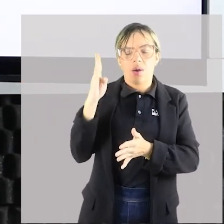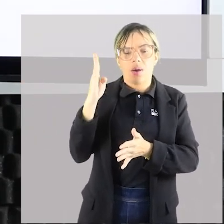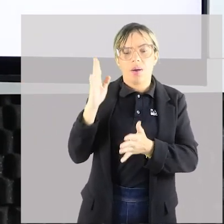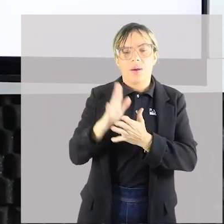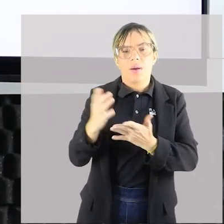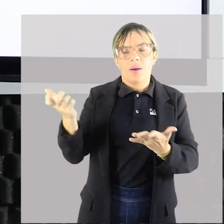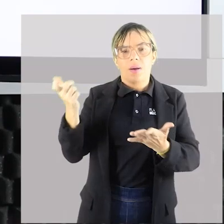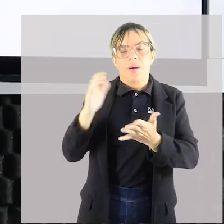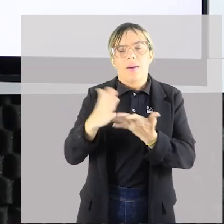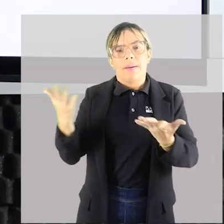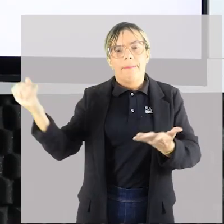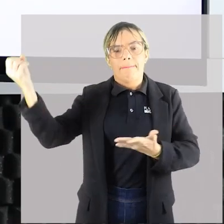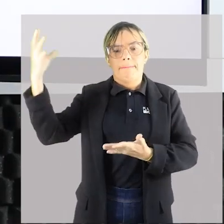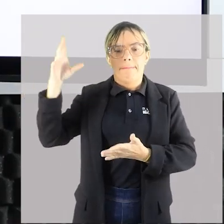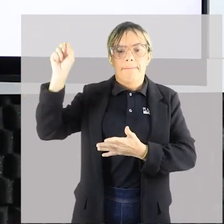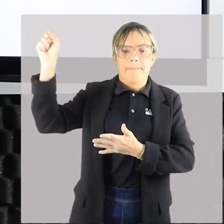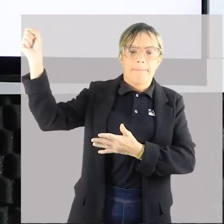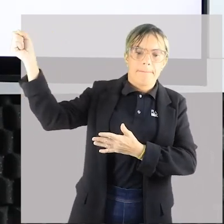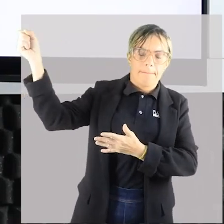luminosa, luz, gente, é